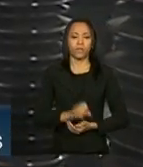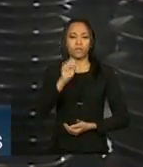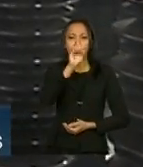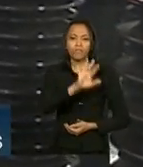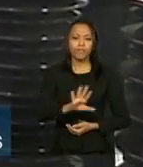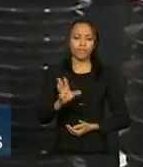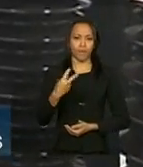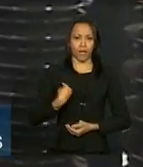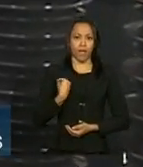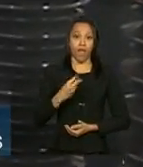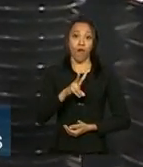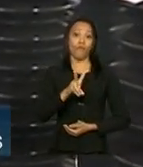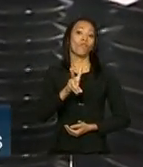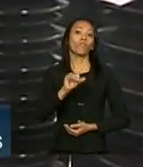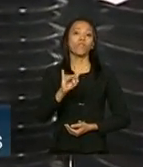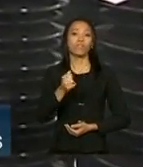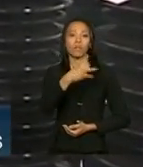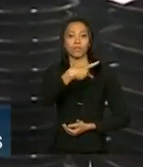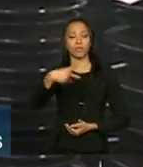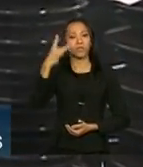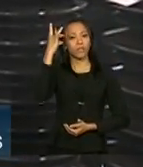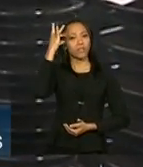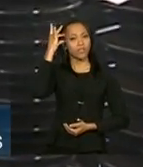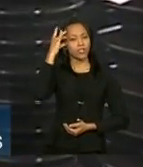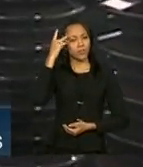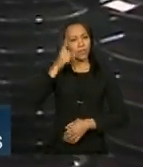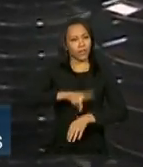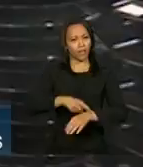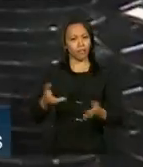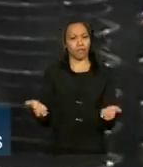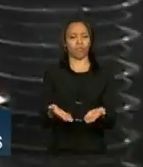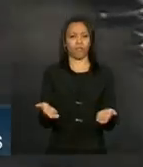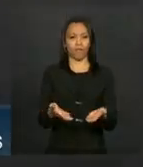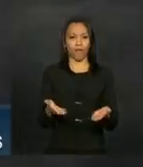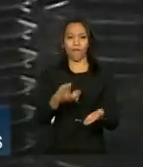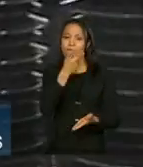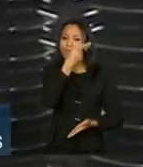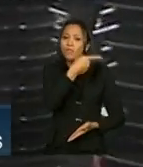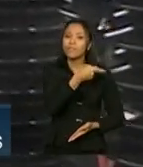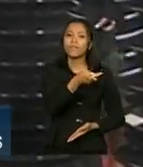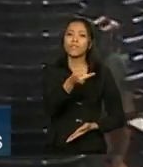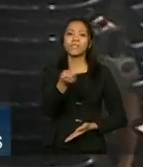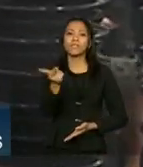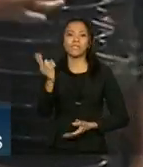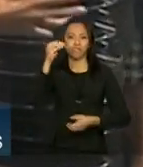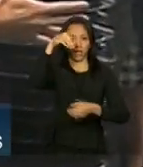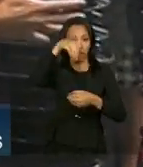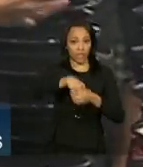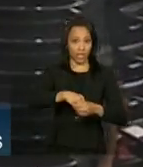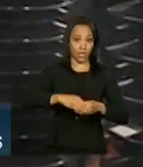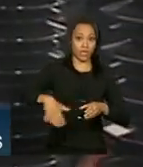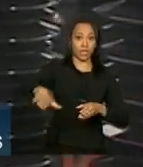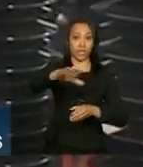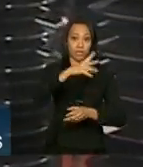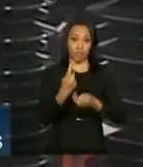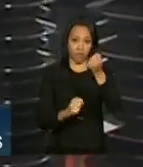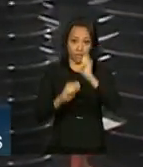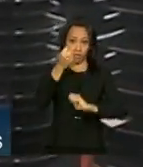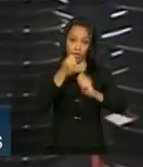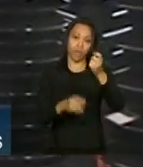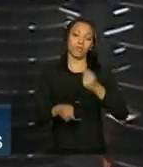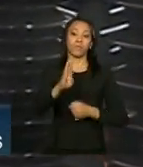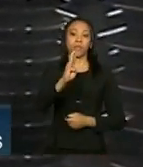imagens ao vivo da presidenta Dilma Rousseff, que neste momento visita a fábrica da Baltô, que